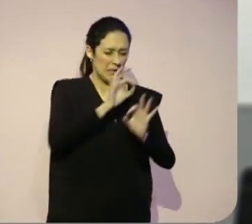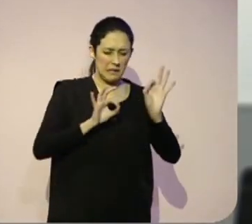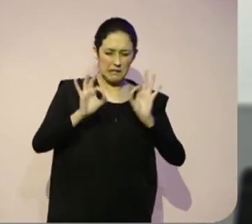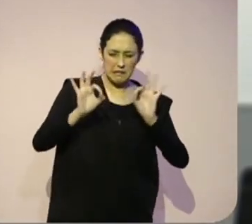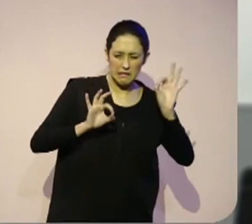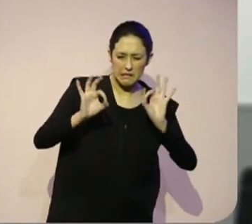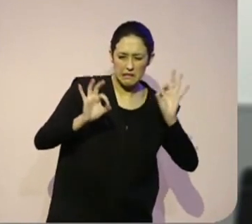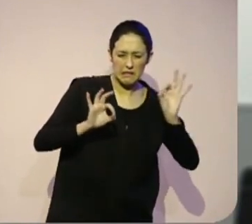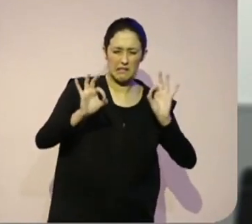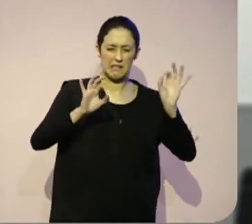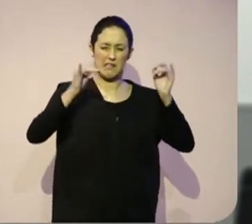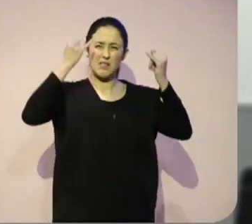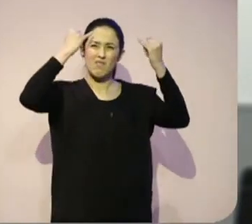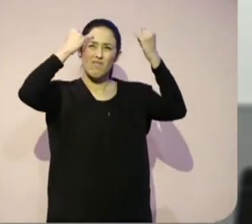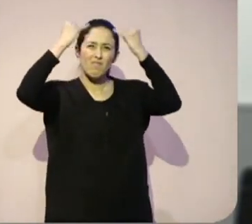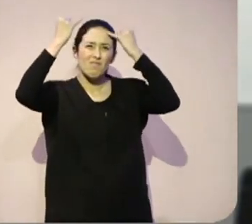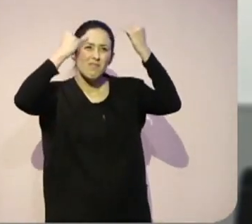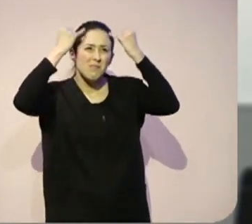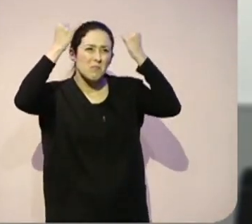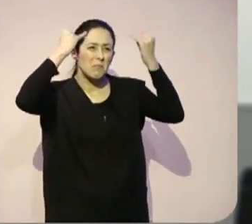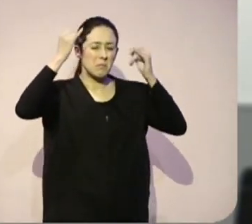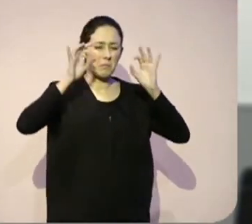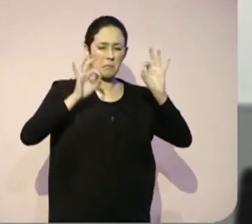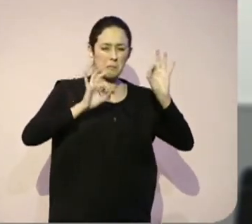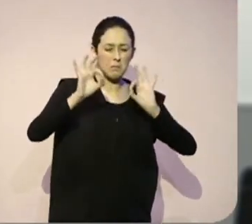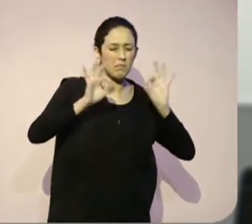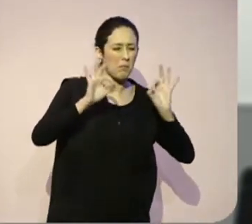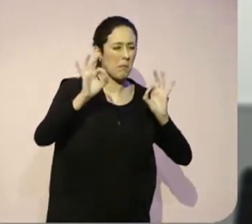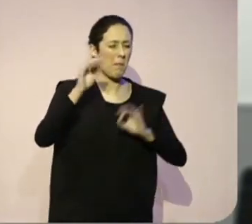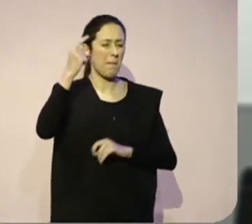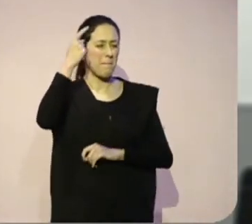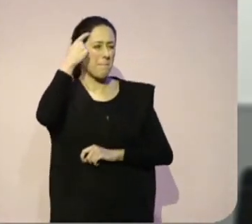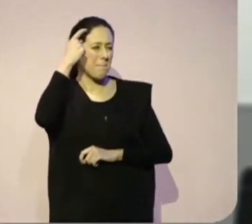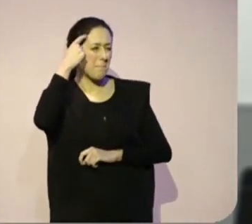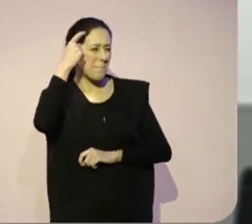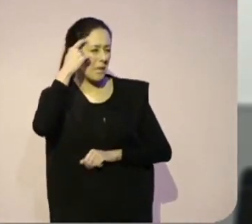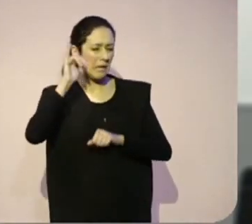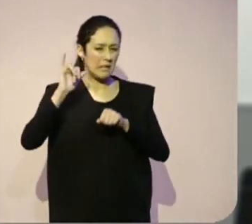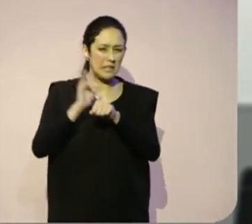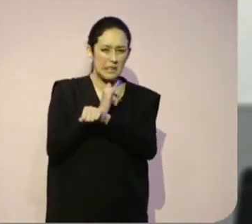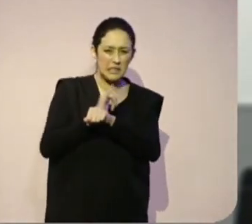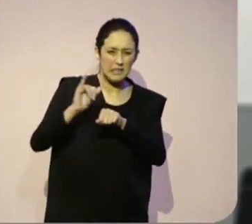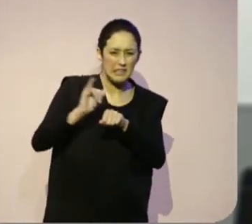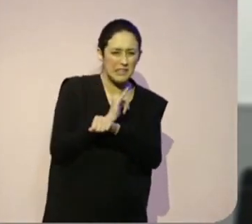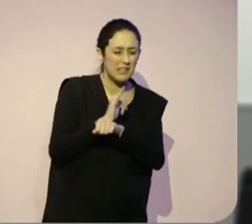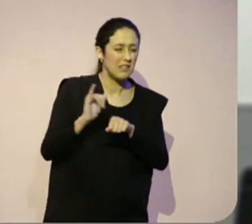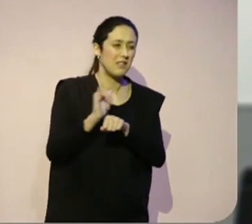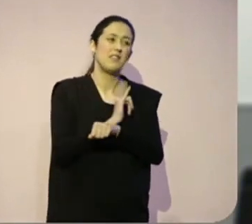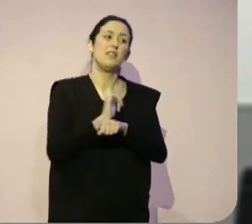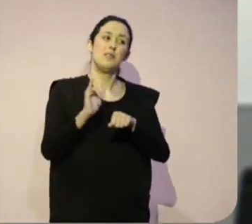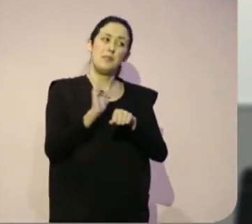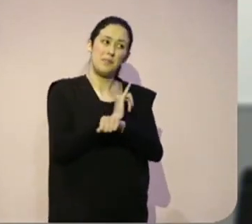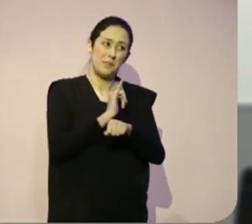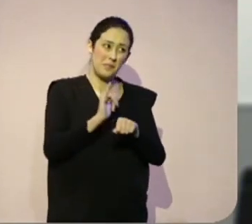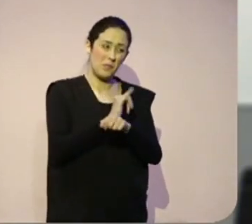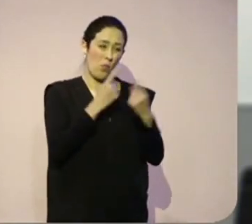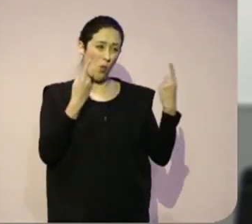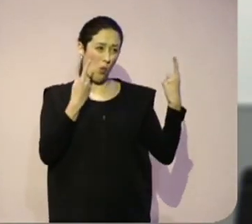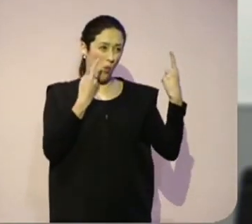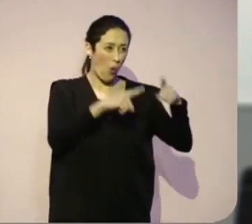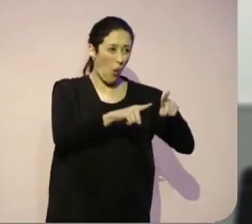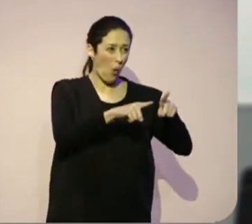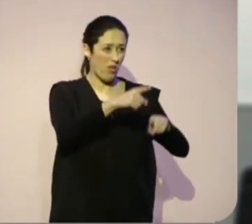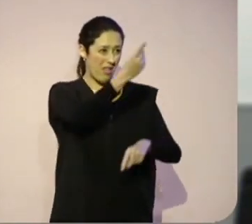qualquer ideia que vocês tiverem, qualquer organização que vocês tomarem ou tiverem contra esse